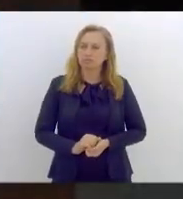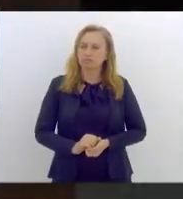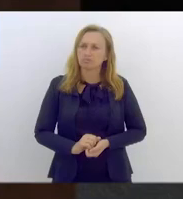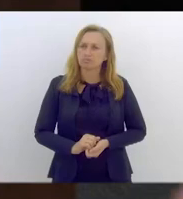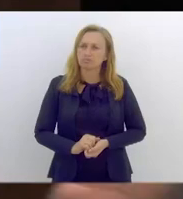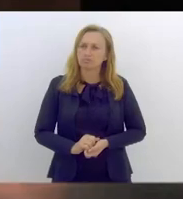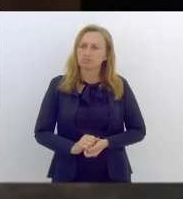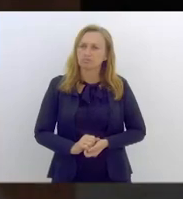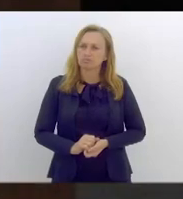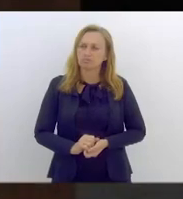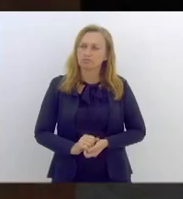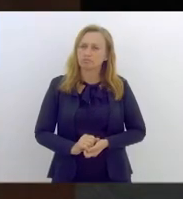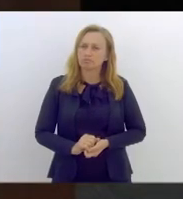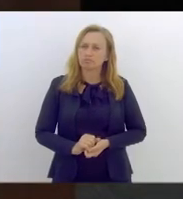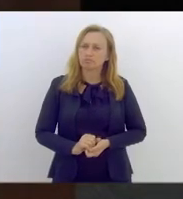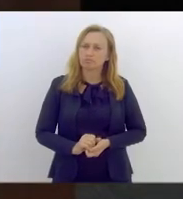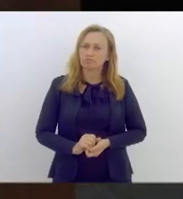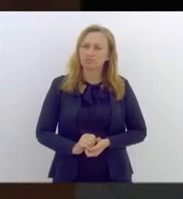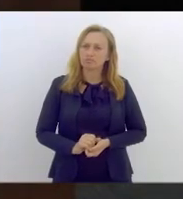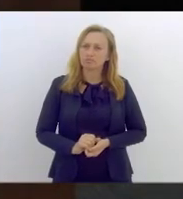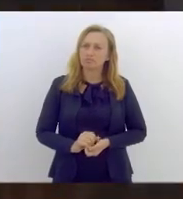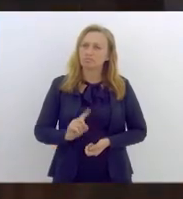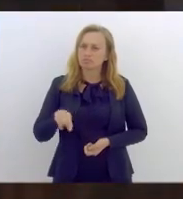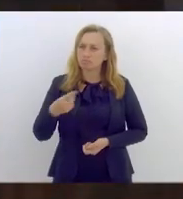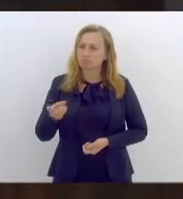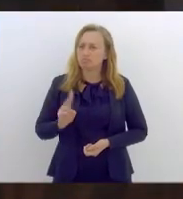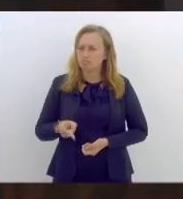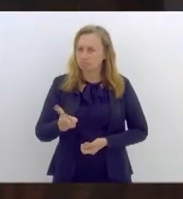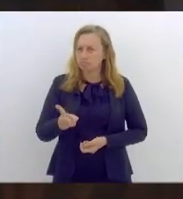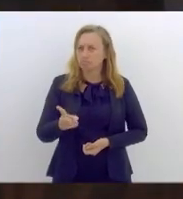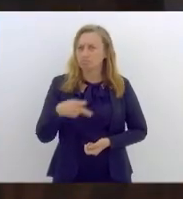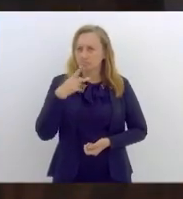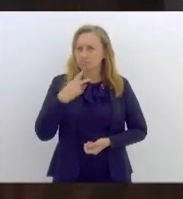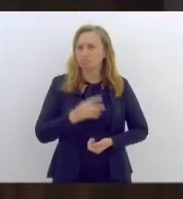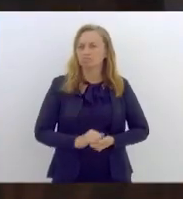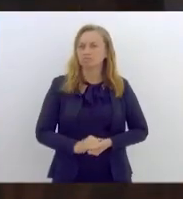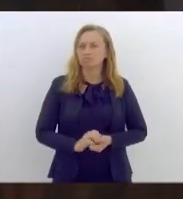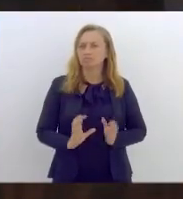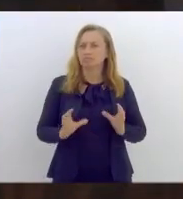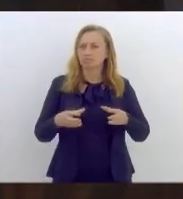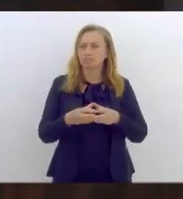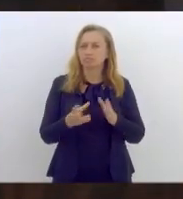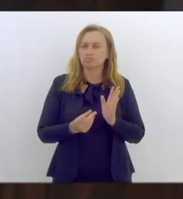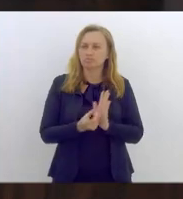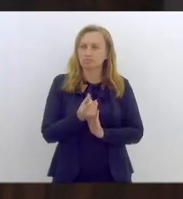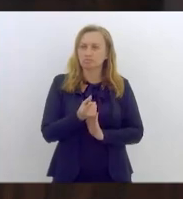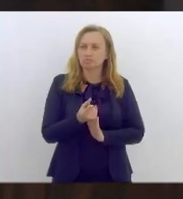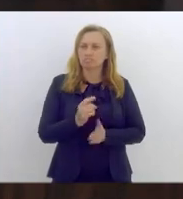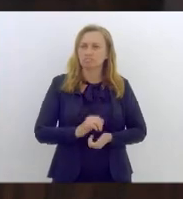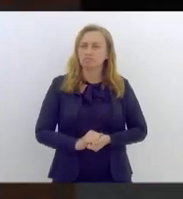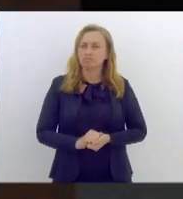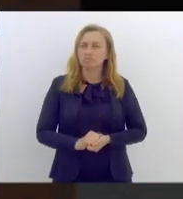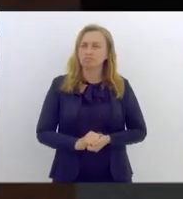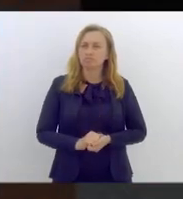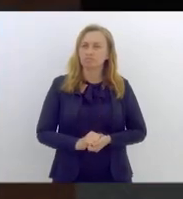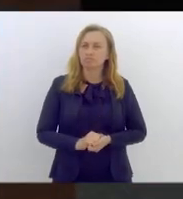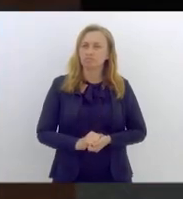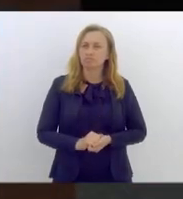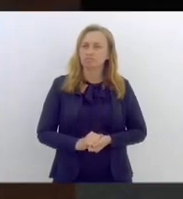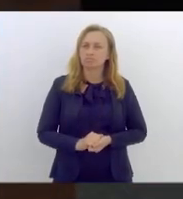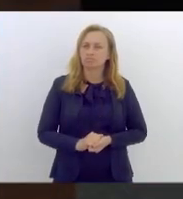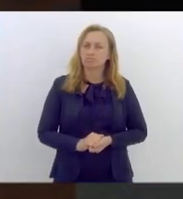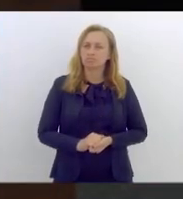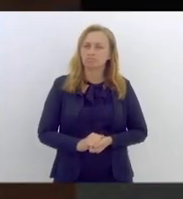pela comissão de orçamento depois de vossa excelência também vai continuar dando para aparecer então o parecer